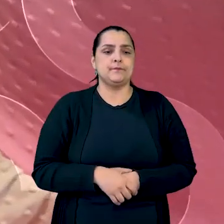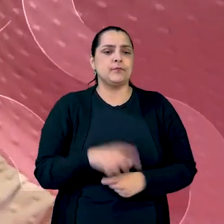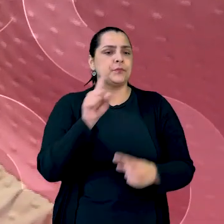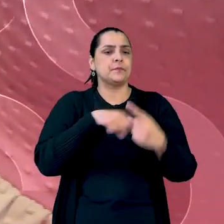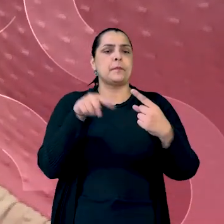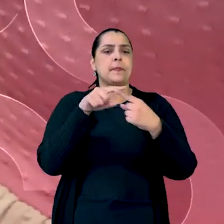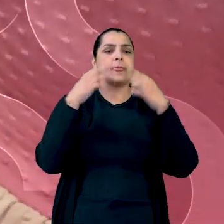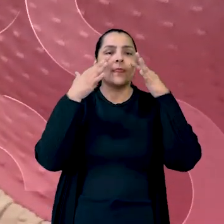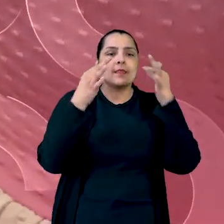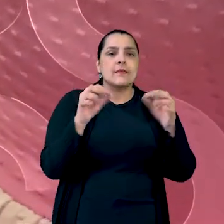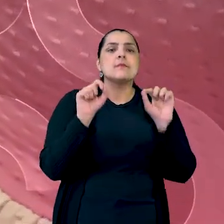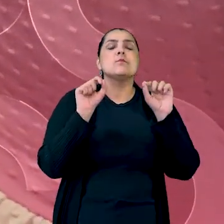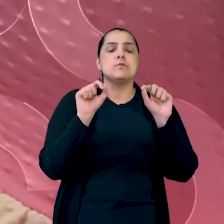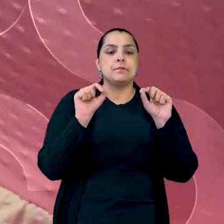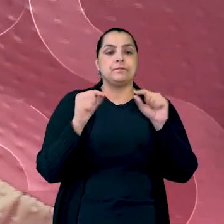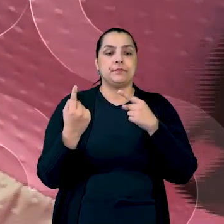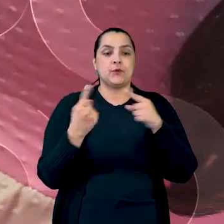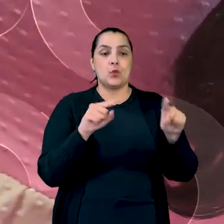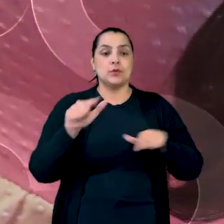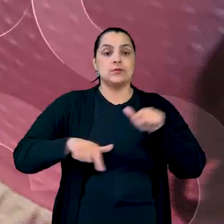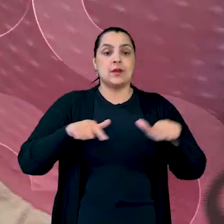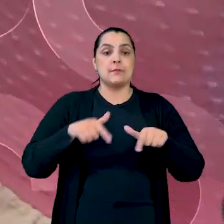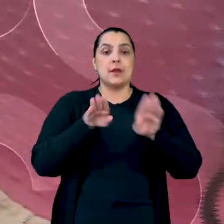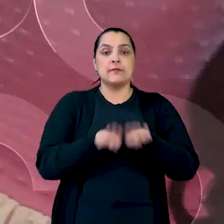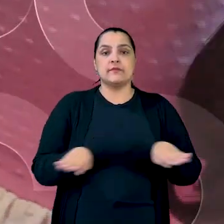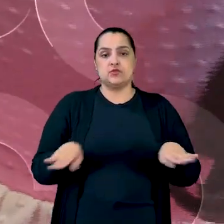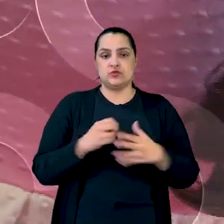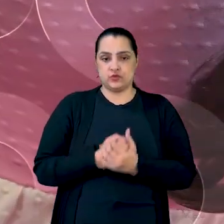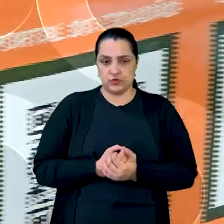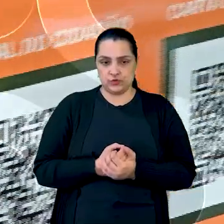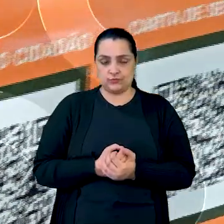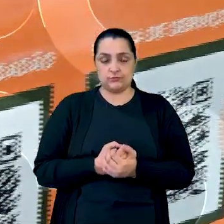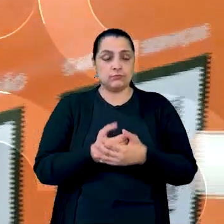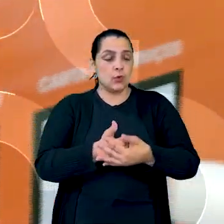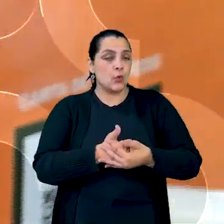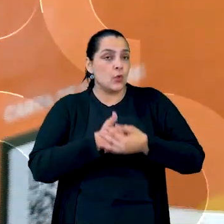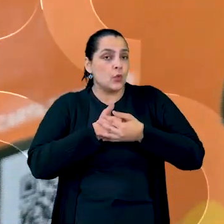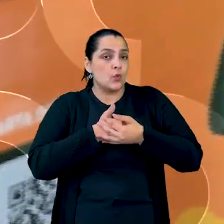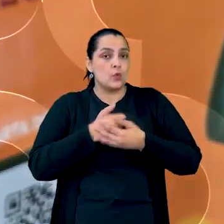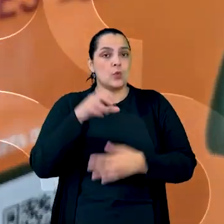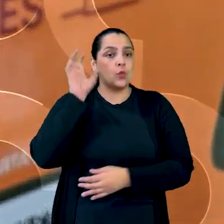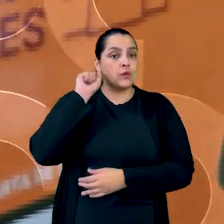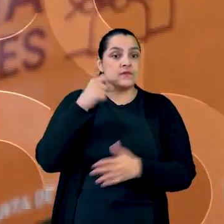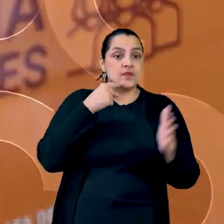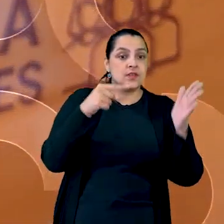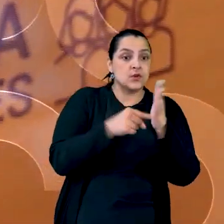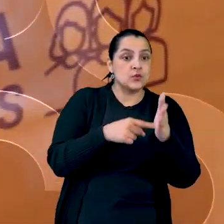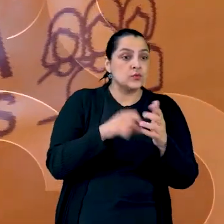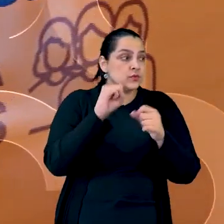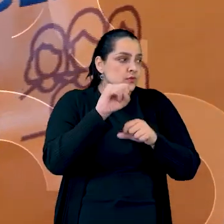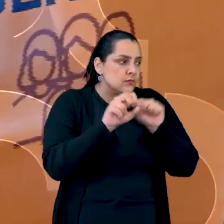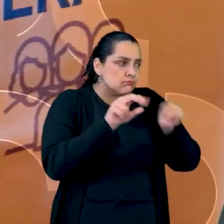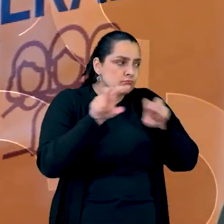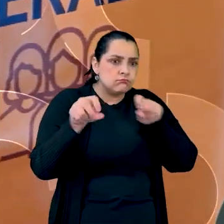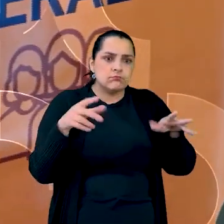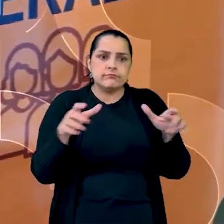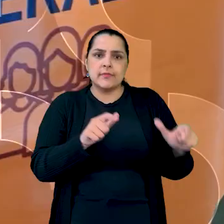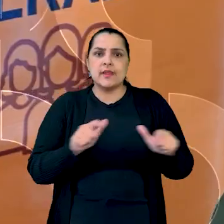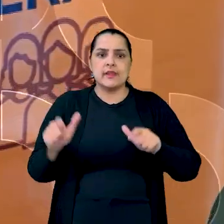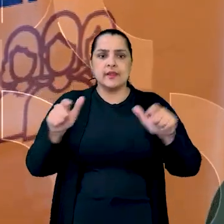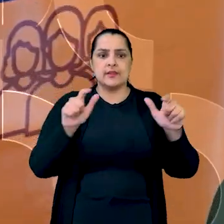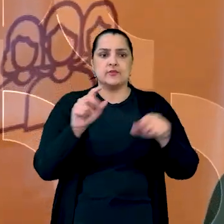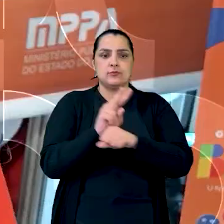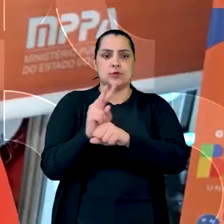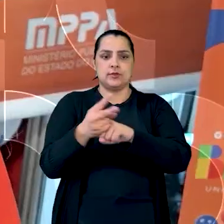O objetivo foi chamar a atenção para o combate ao trabalho infantil, acolhendo e encaminhando denúncias de violações para a rede